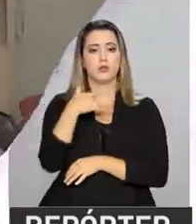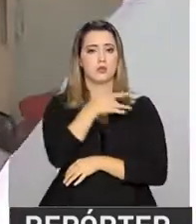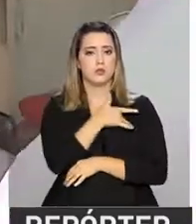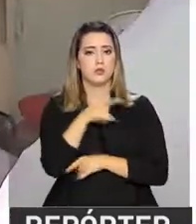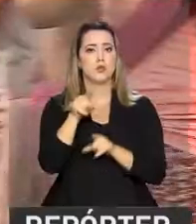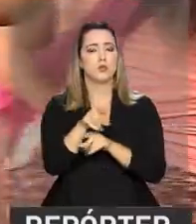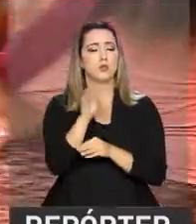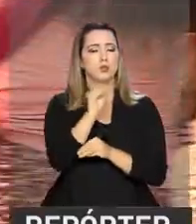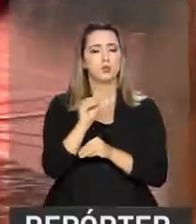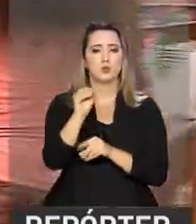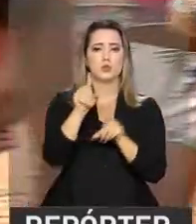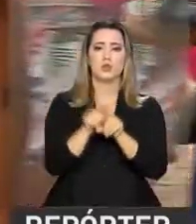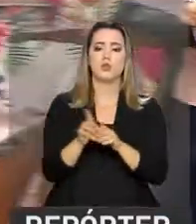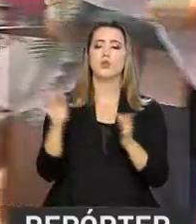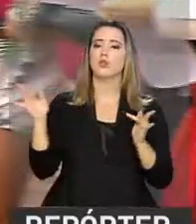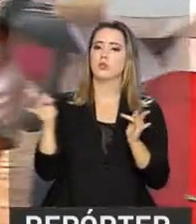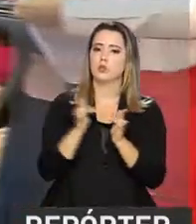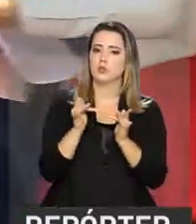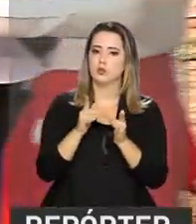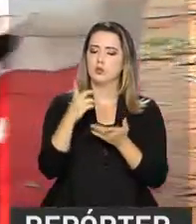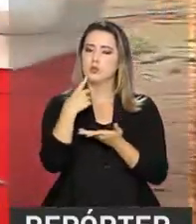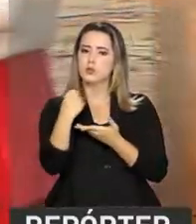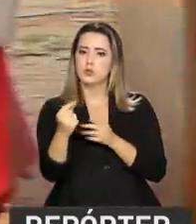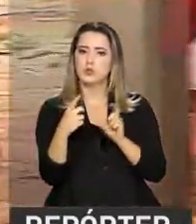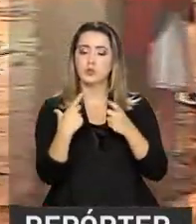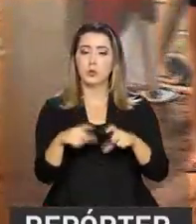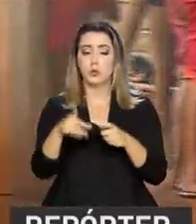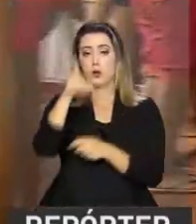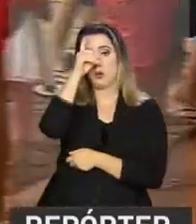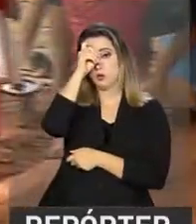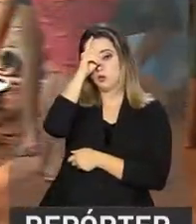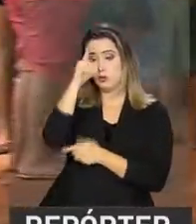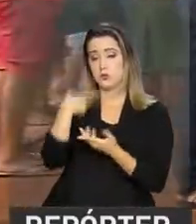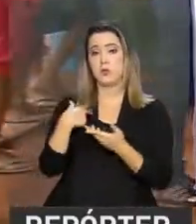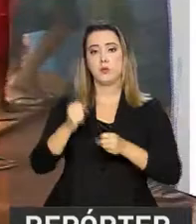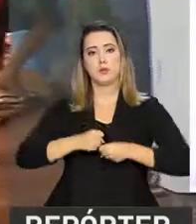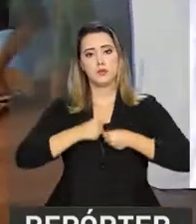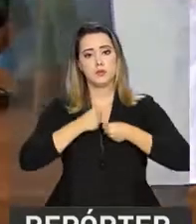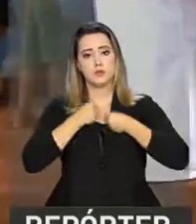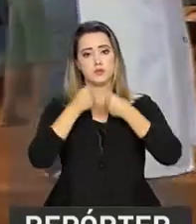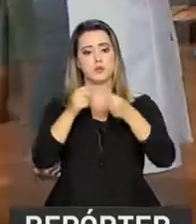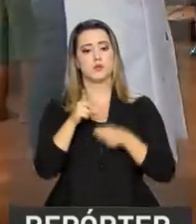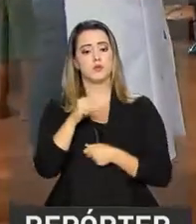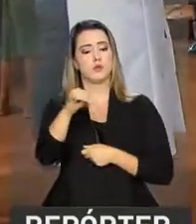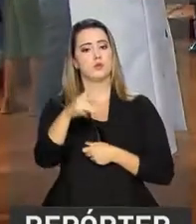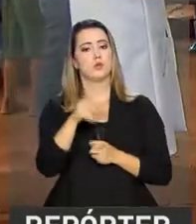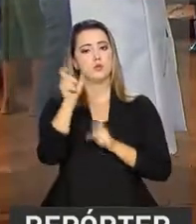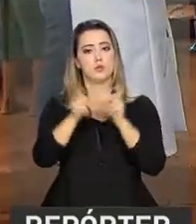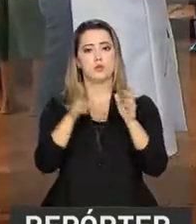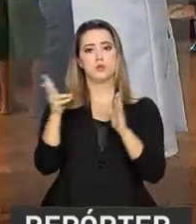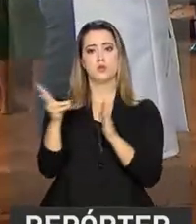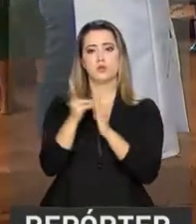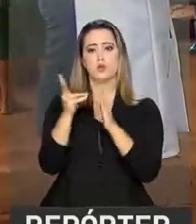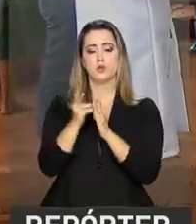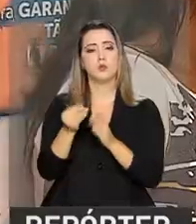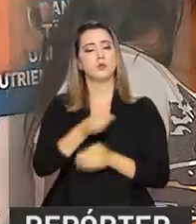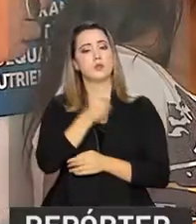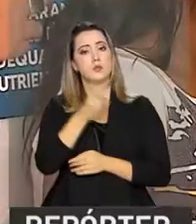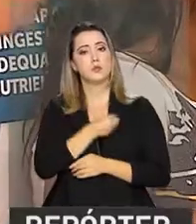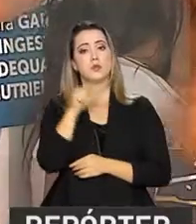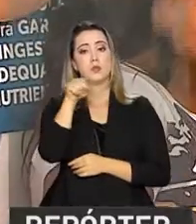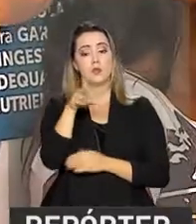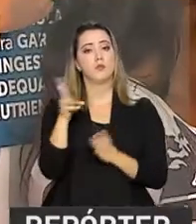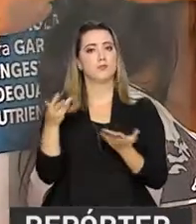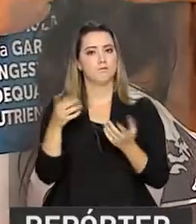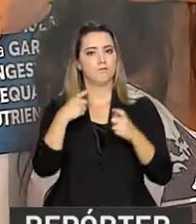solidário e aceitaram sair do ambiente hospitalar para dedicar o dia aos indígenas que moram na área